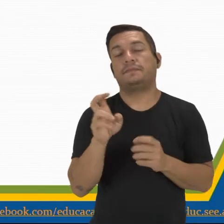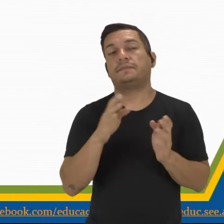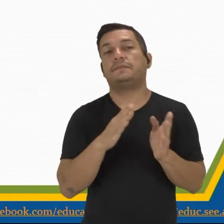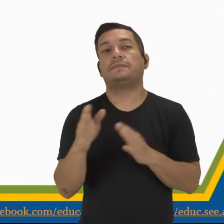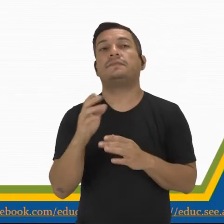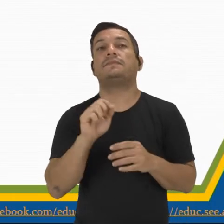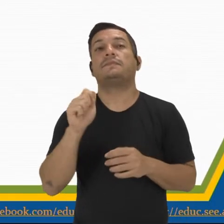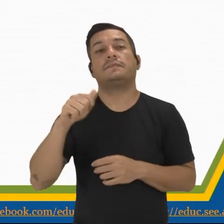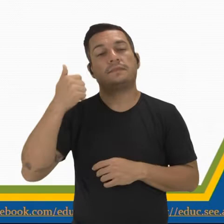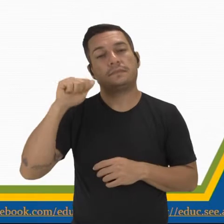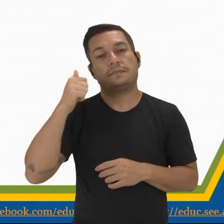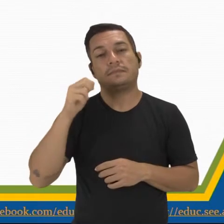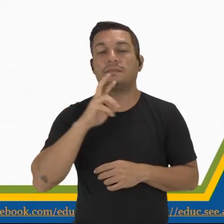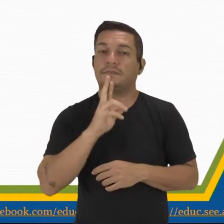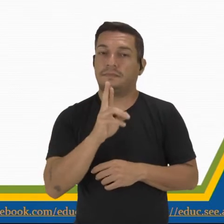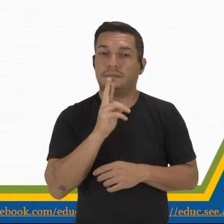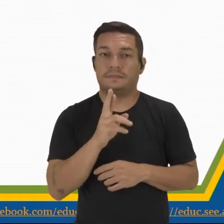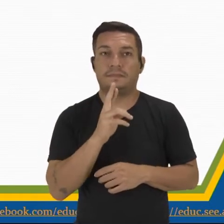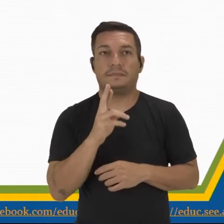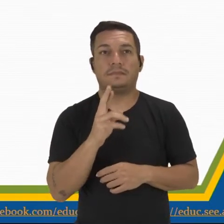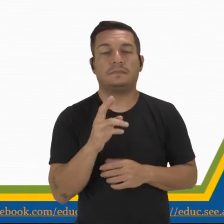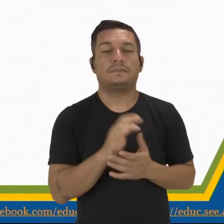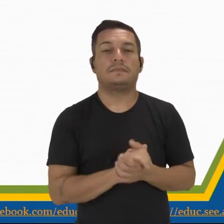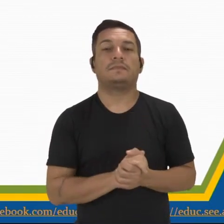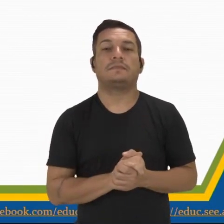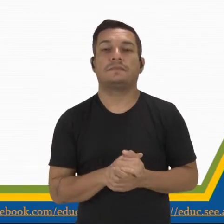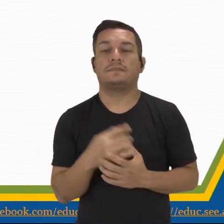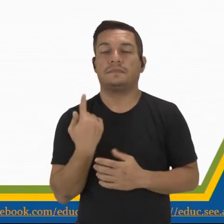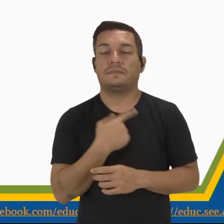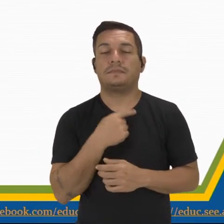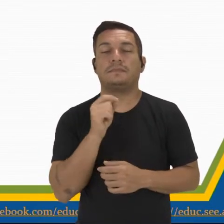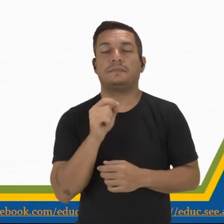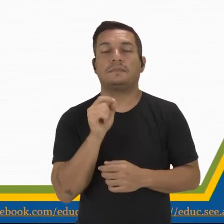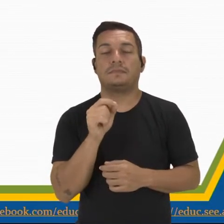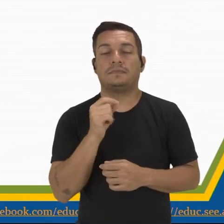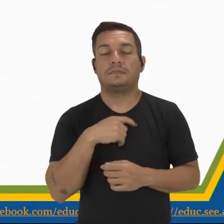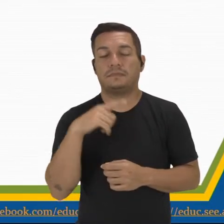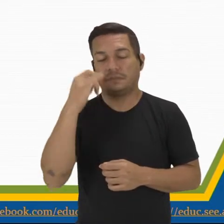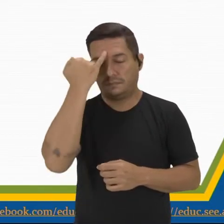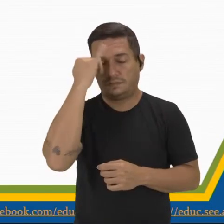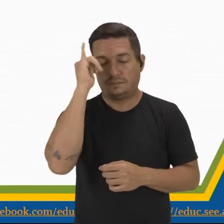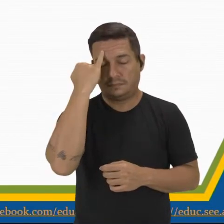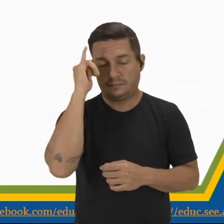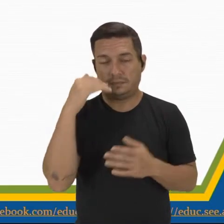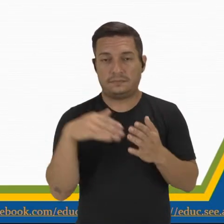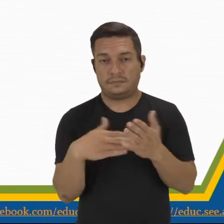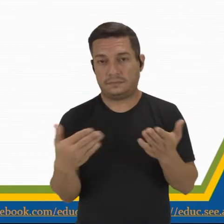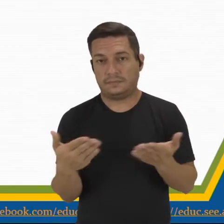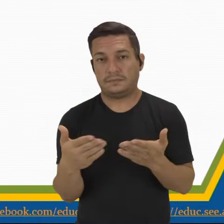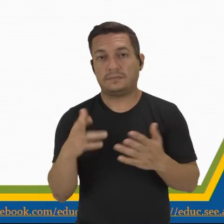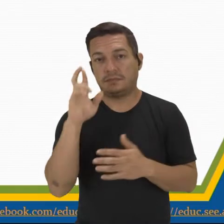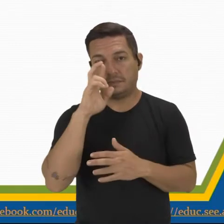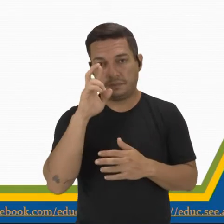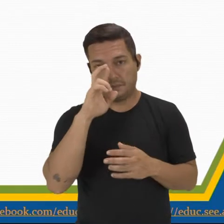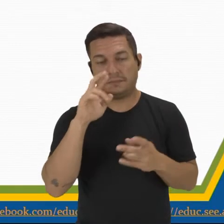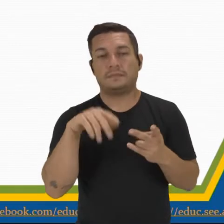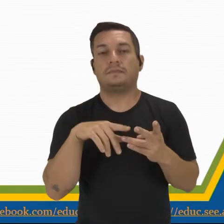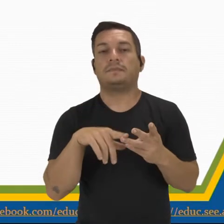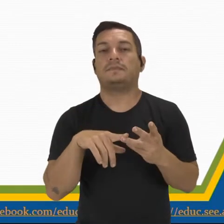A quinta etapa é a análise dos resultados. Então vamos lá, nós construímos uma ideia até aqui com